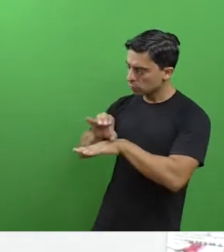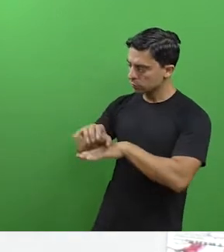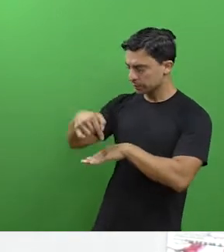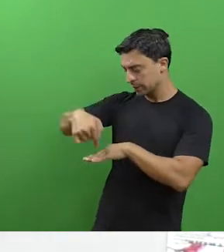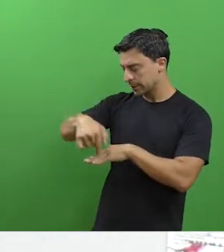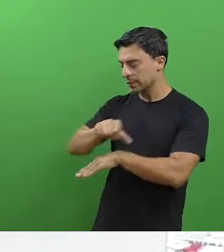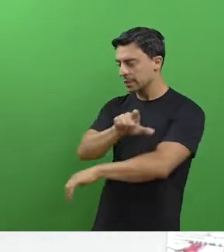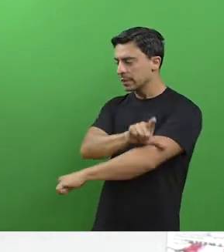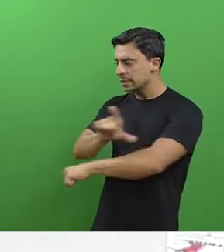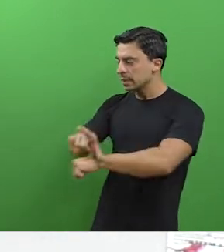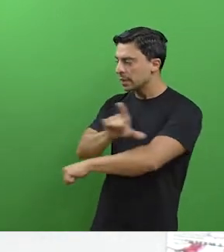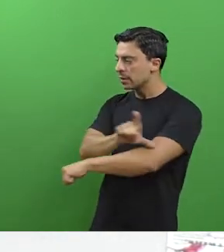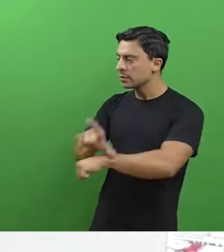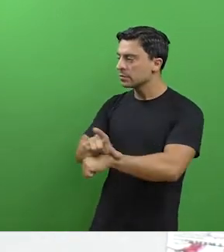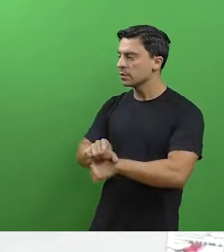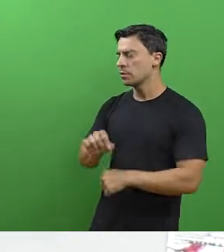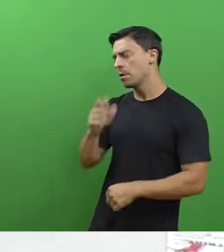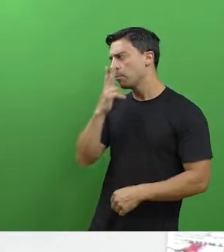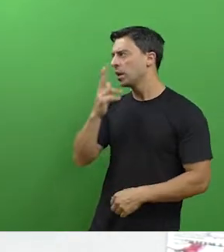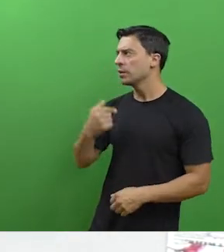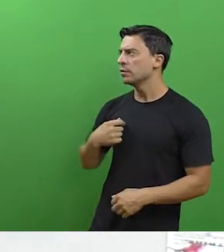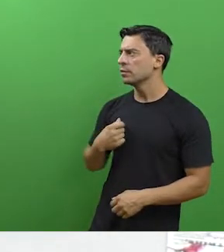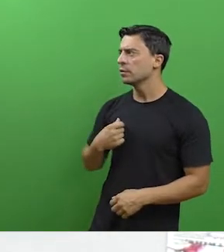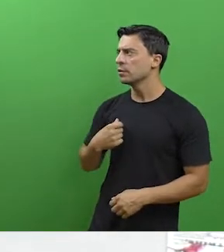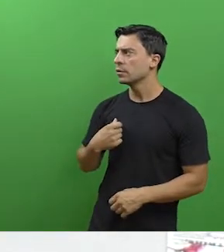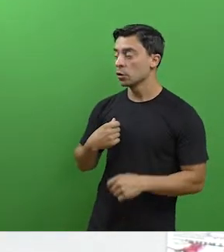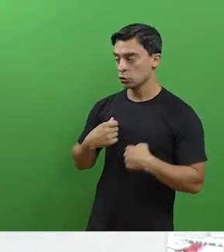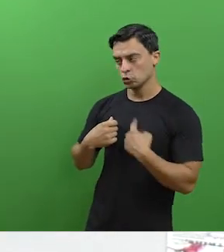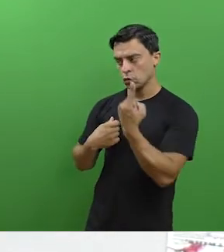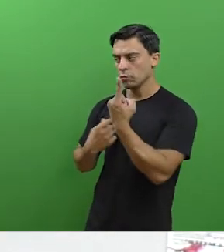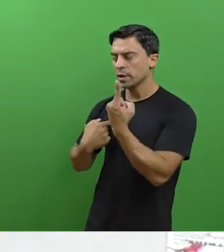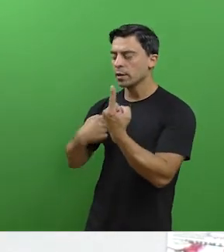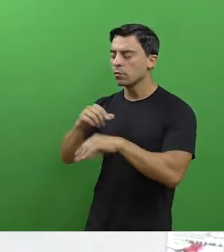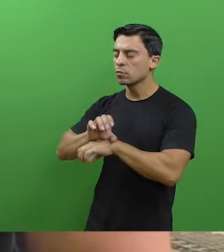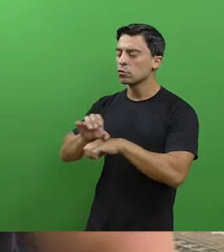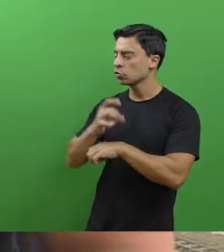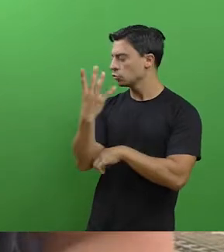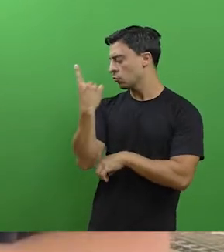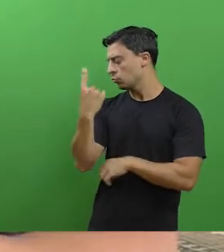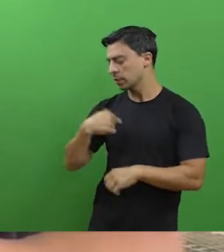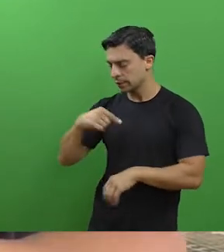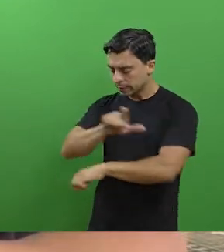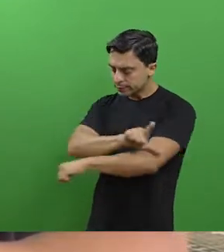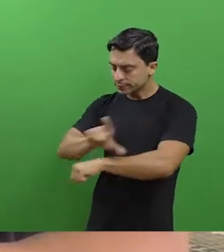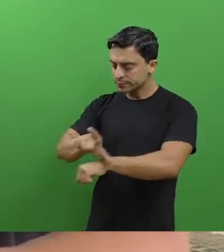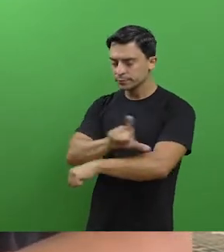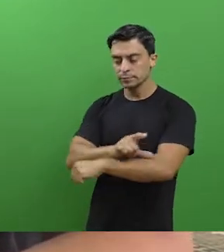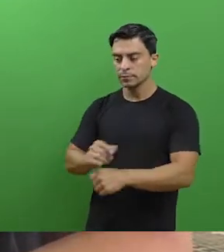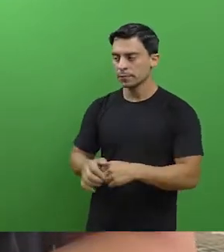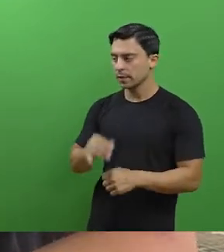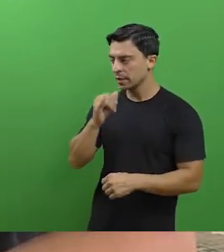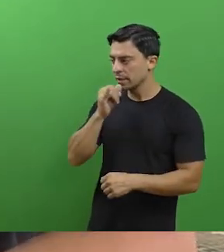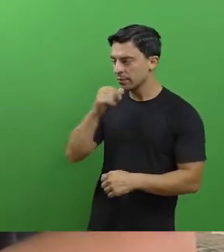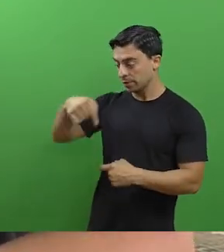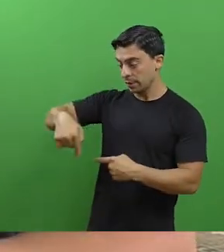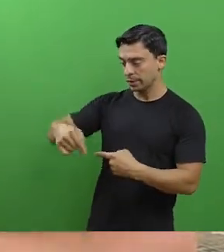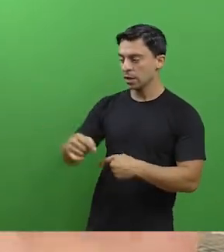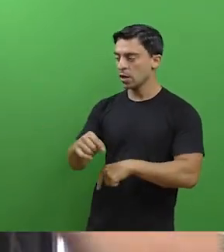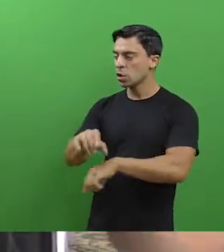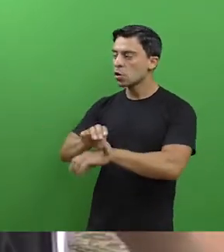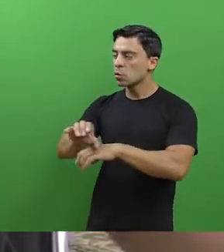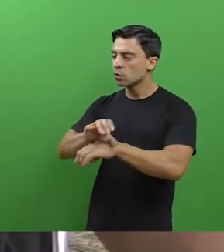engano, aqui em Lages só tem o meu curso de língua de sinais. Como eu falei para você, estou fazendo um curso pela prefeitura, só que esse é